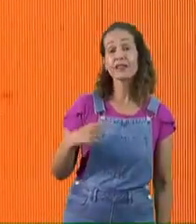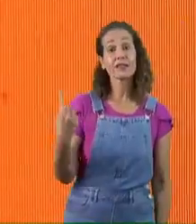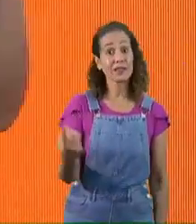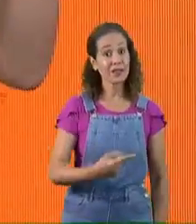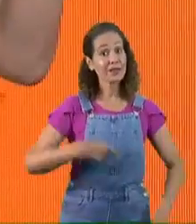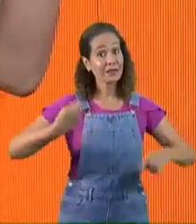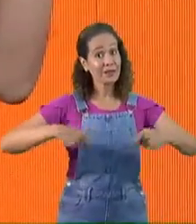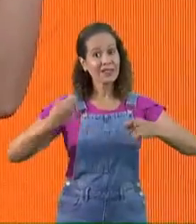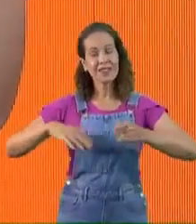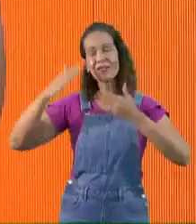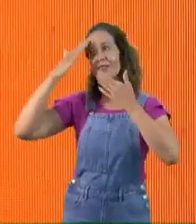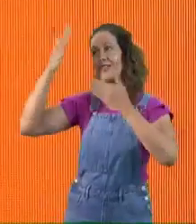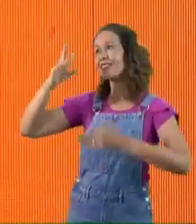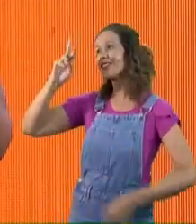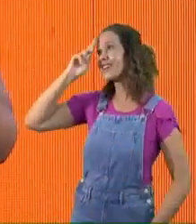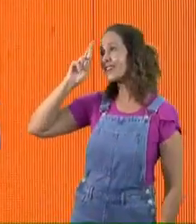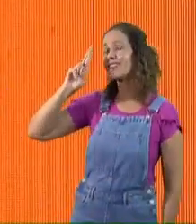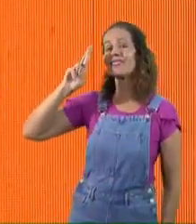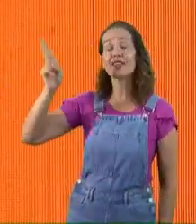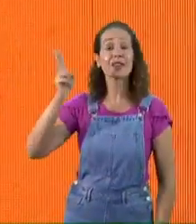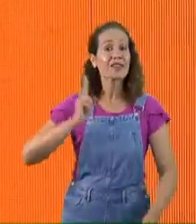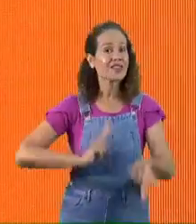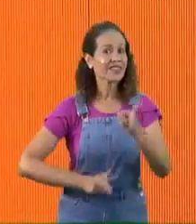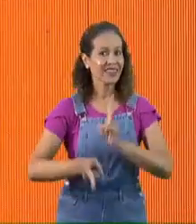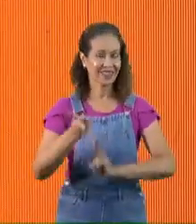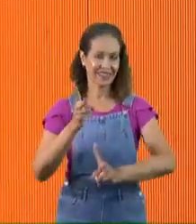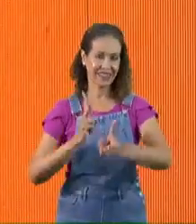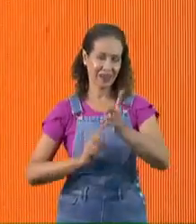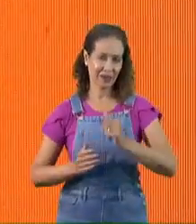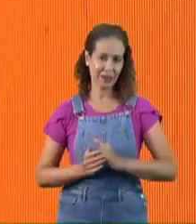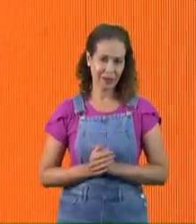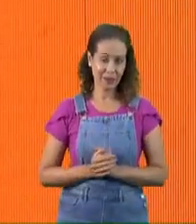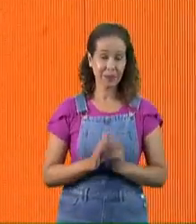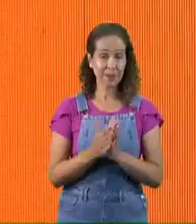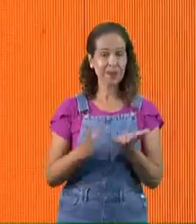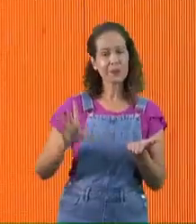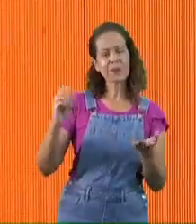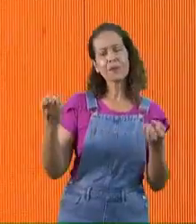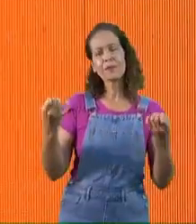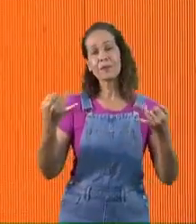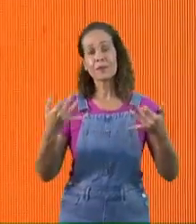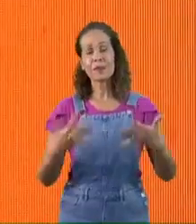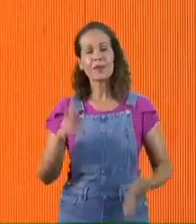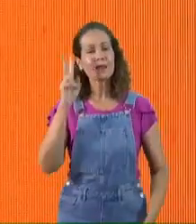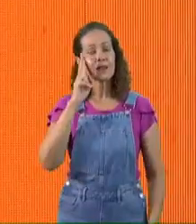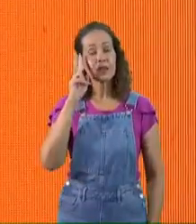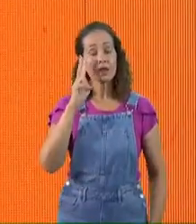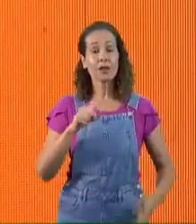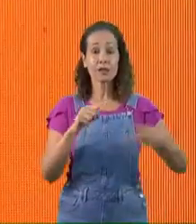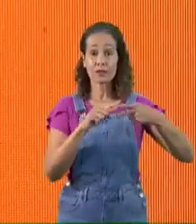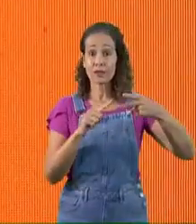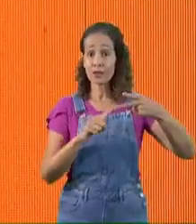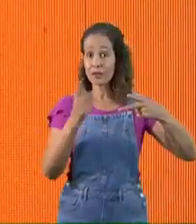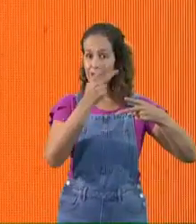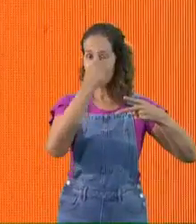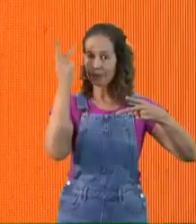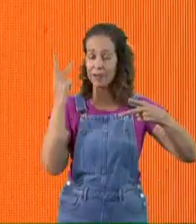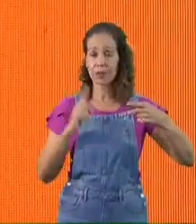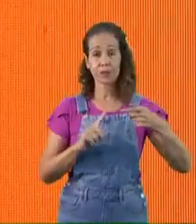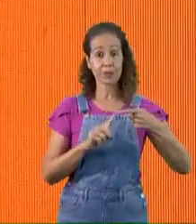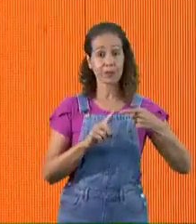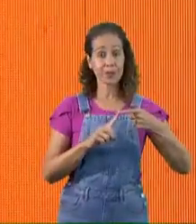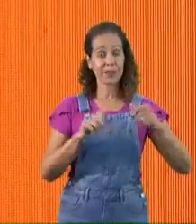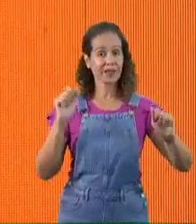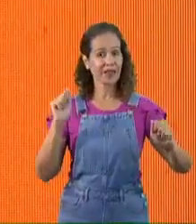dar graças ao Senhor em todo o tempo. Na Bíblia nos conta a história de duas pessoas. Uma é a história